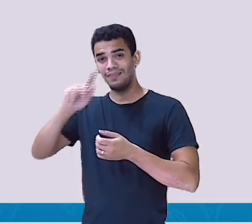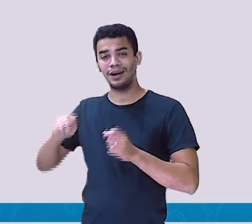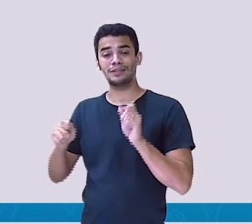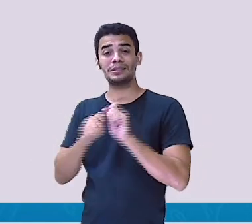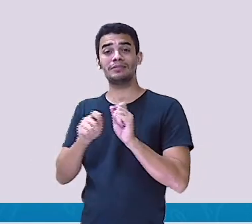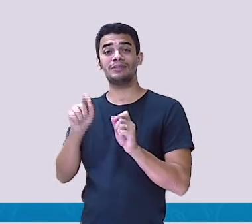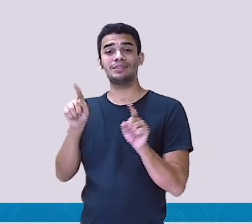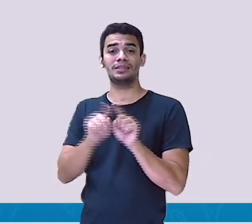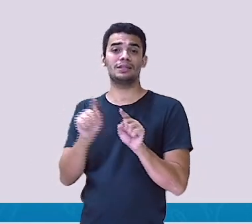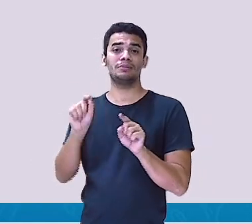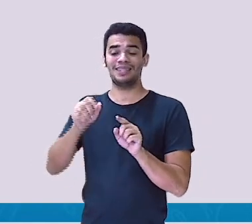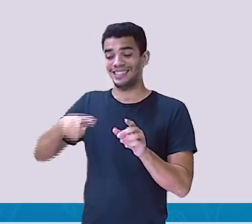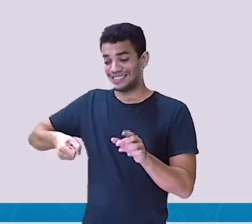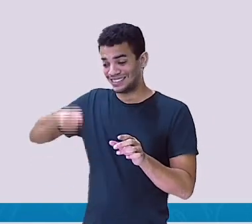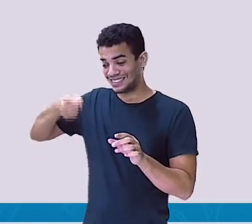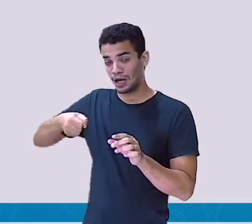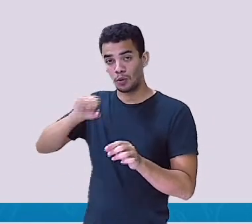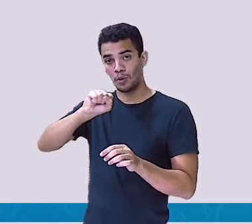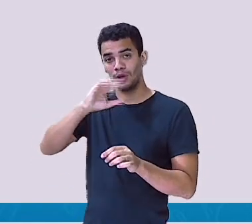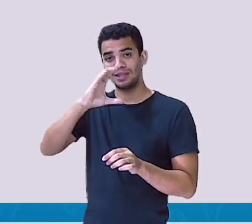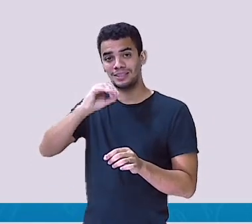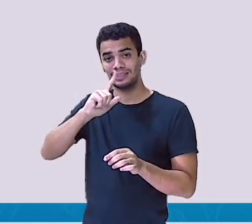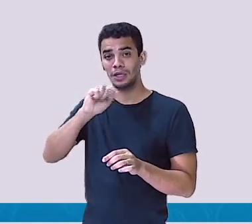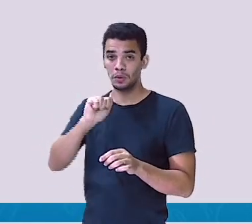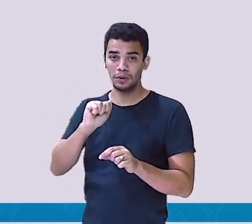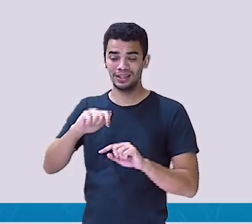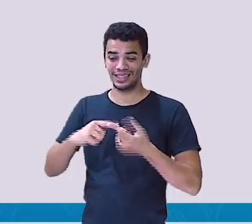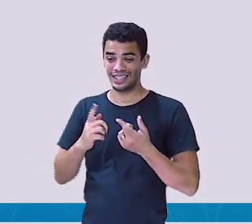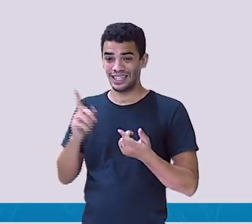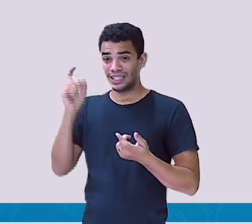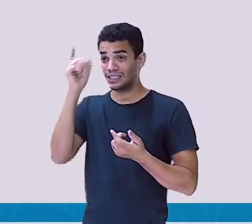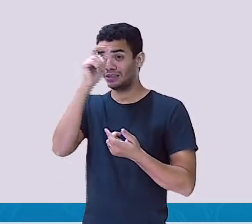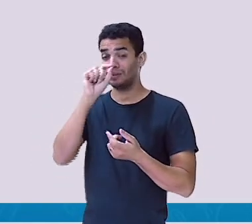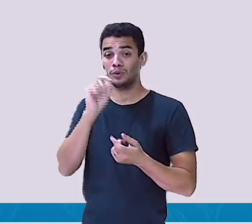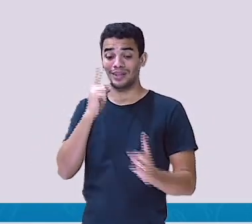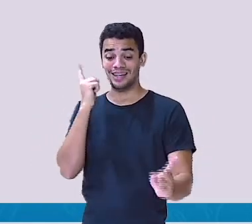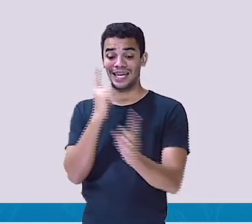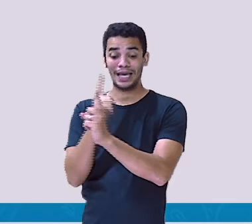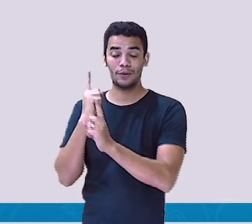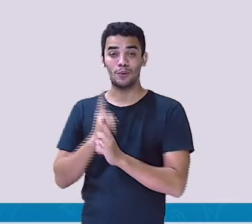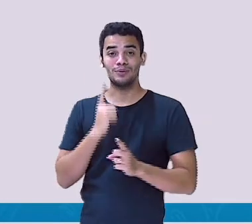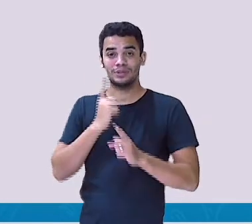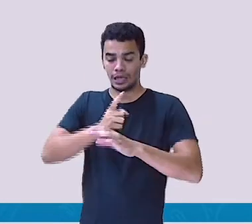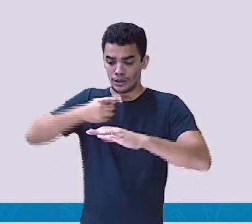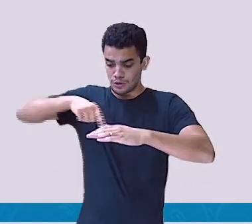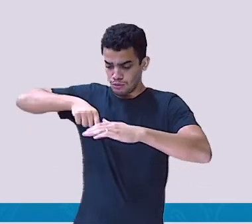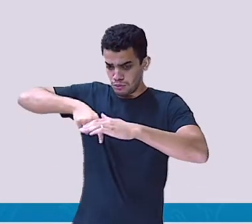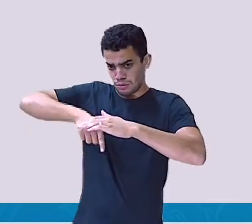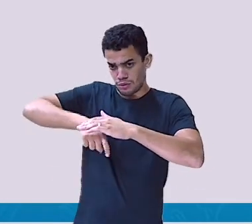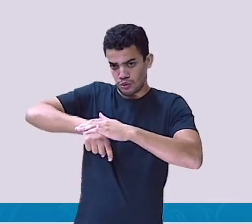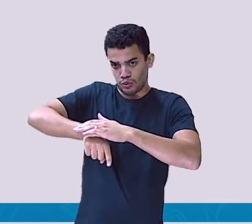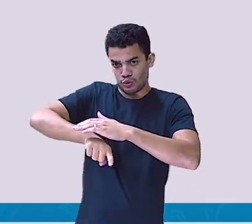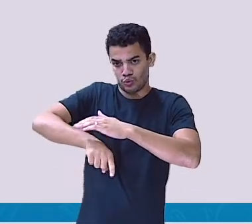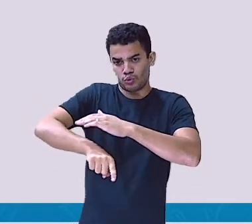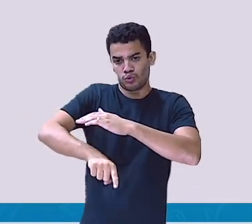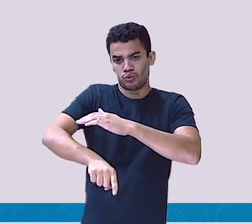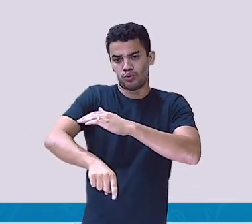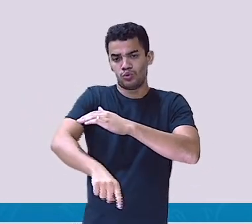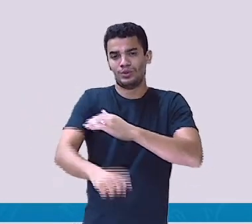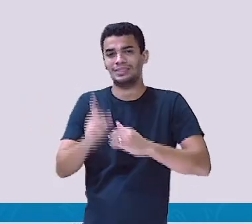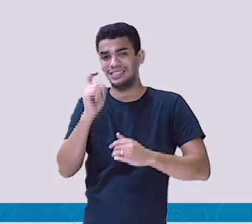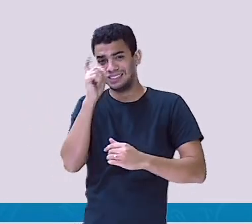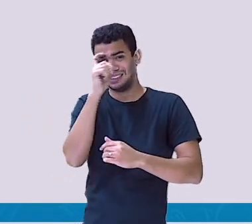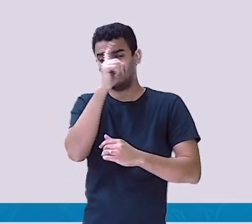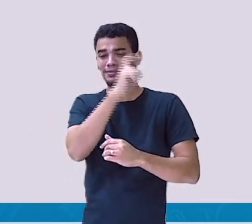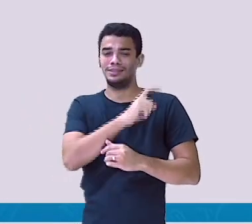Para retirar o petróleo do solo, demanda uma grande engenharia. Então, o